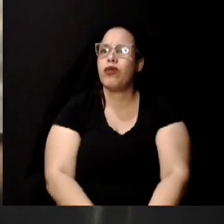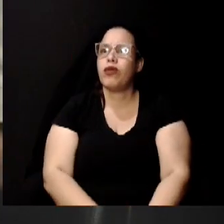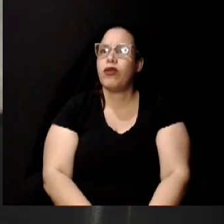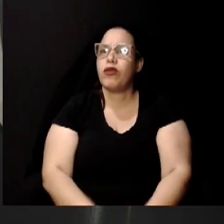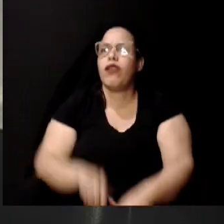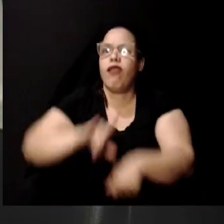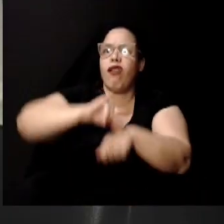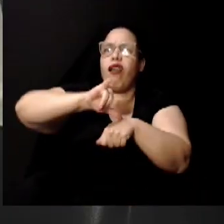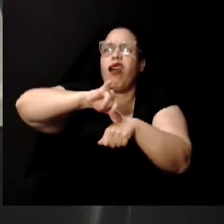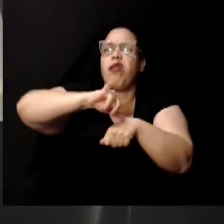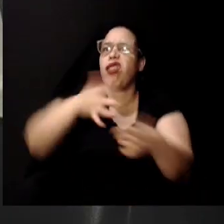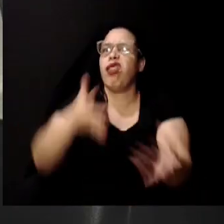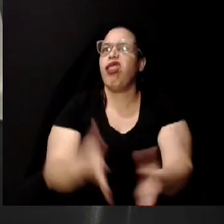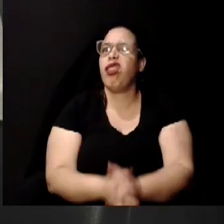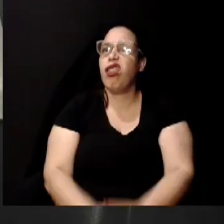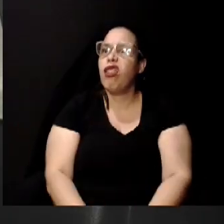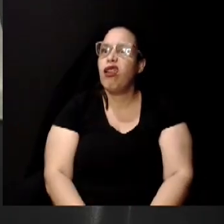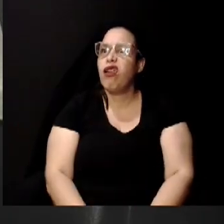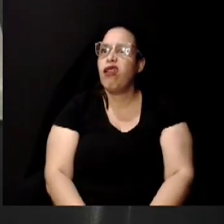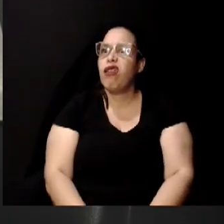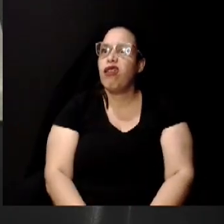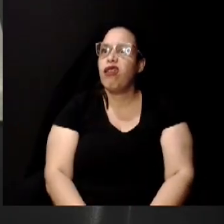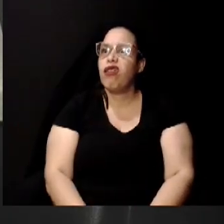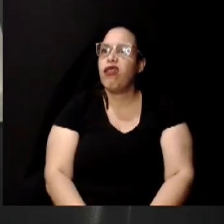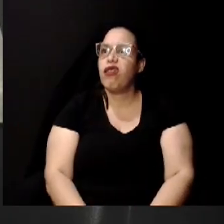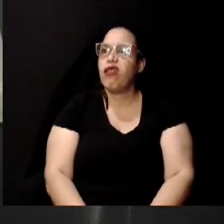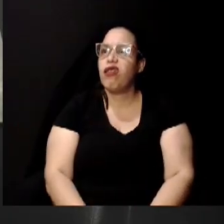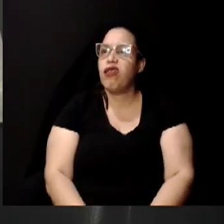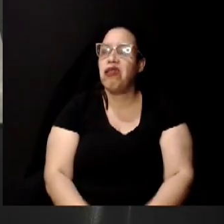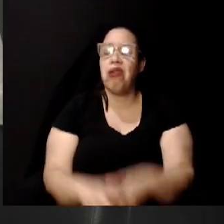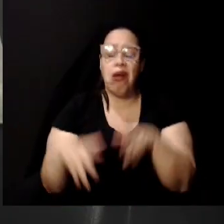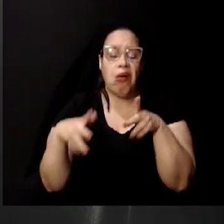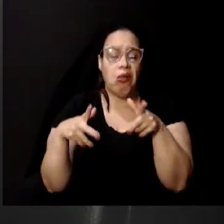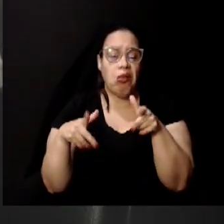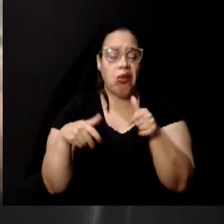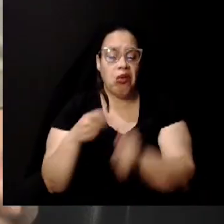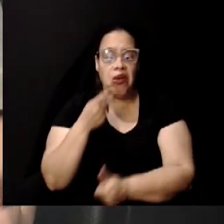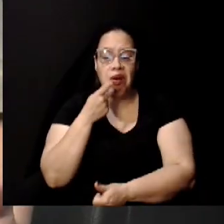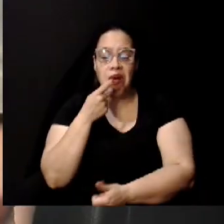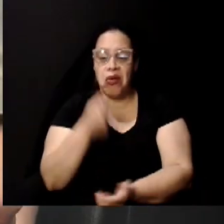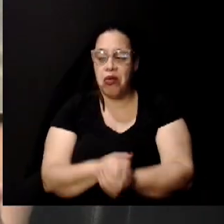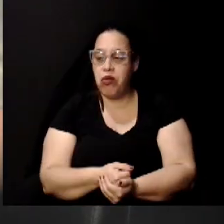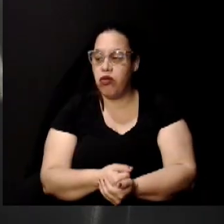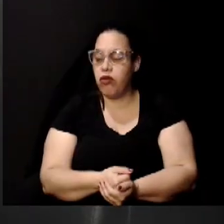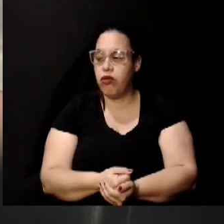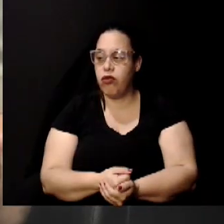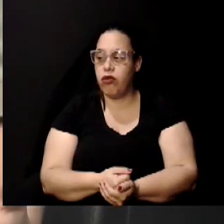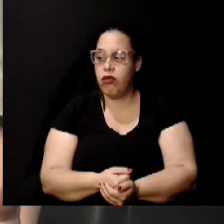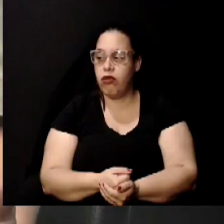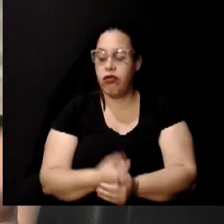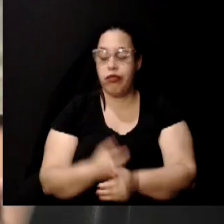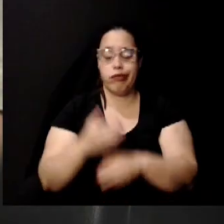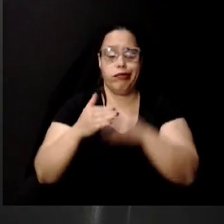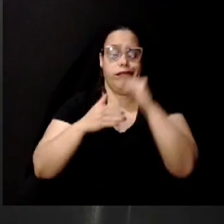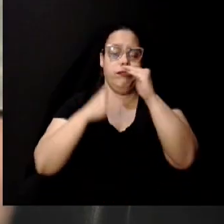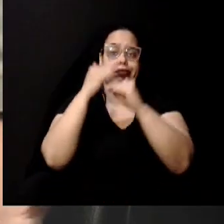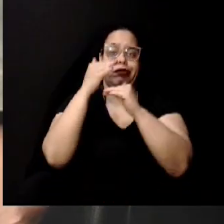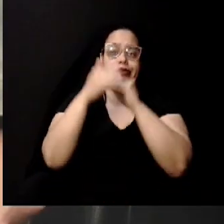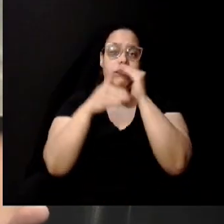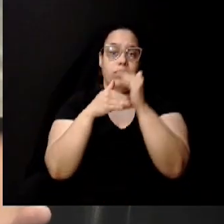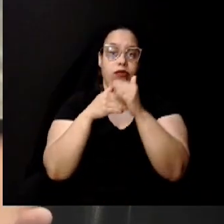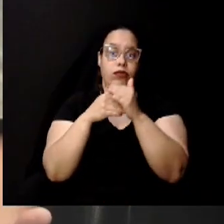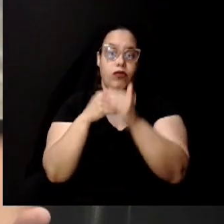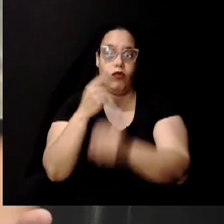né, no momento em que nós estamos, que o mundo todo está falando, olha, nós estamos ultrapassando 1,5%, que era o que